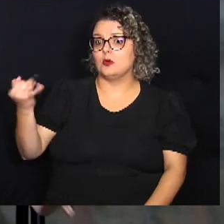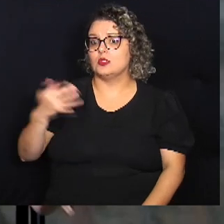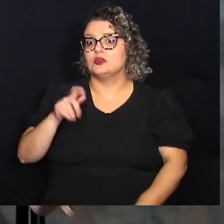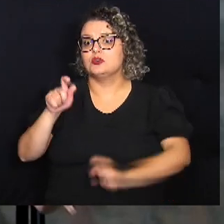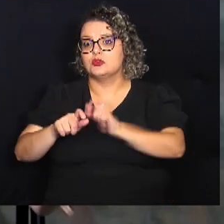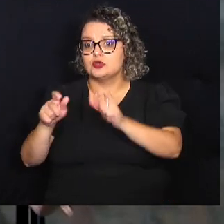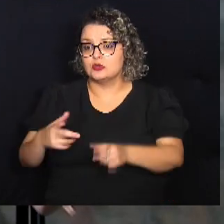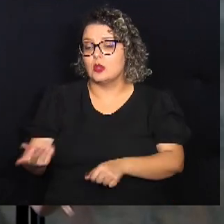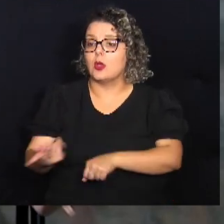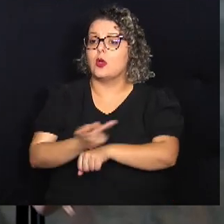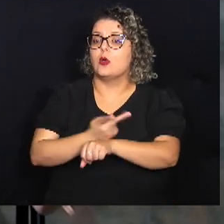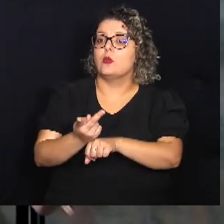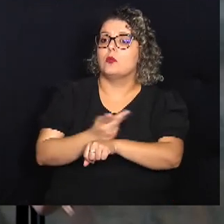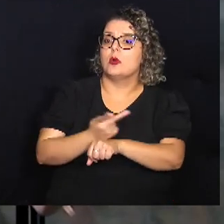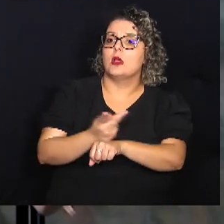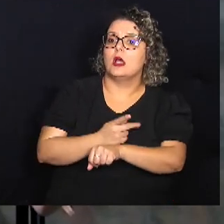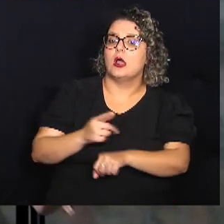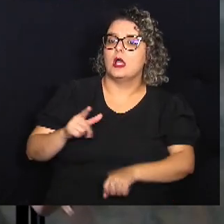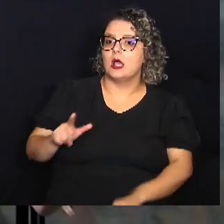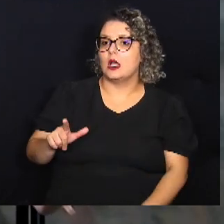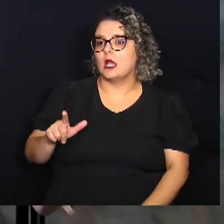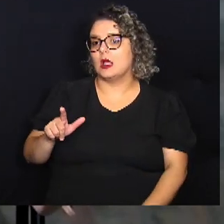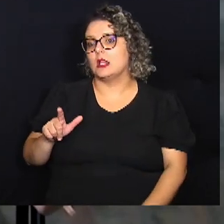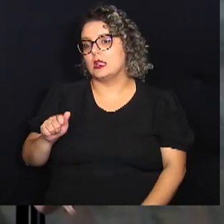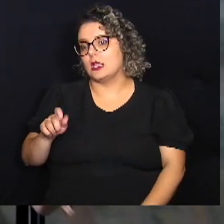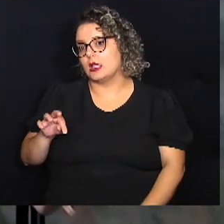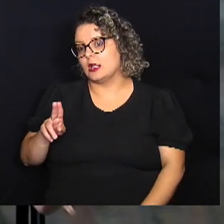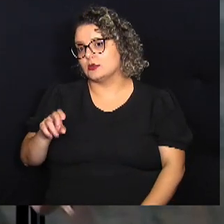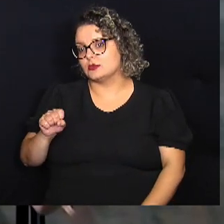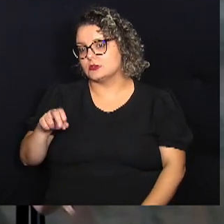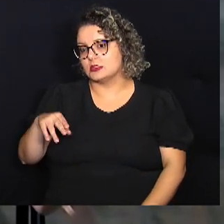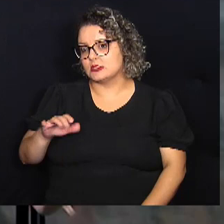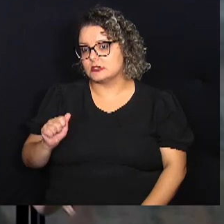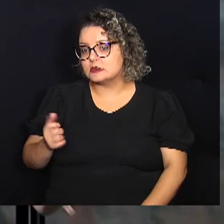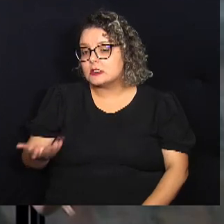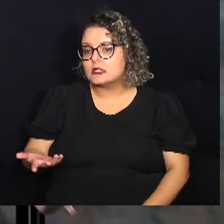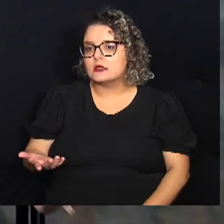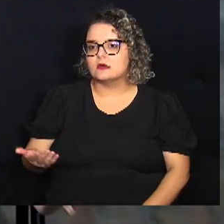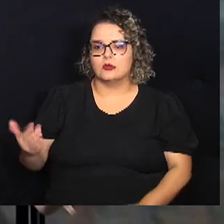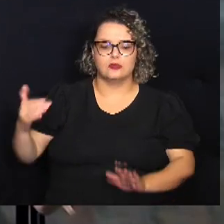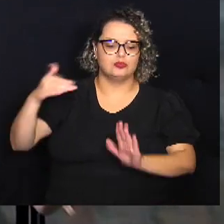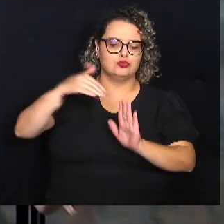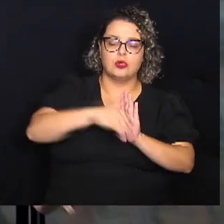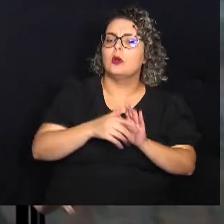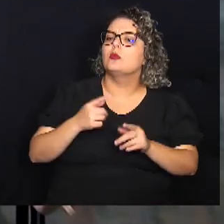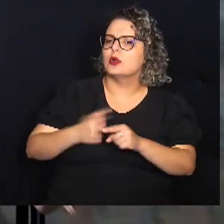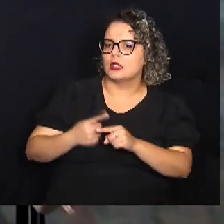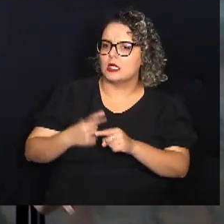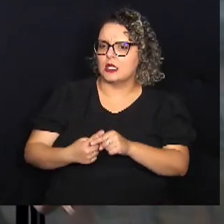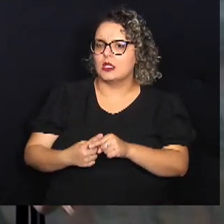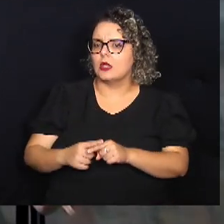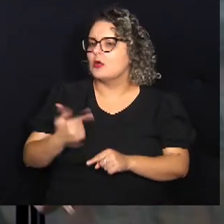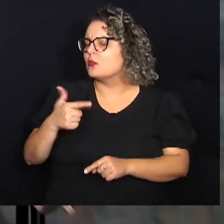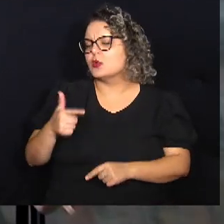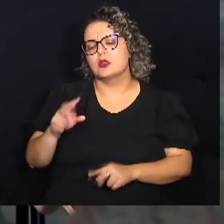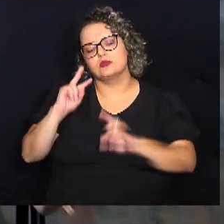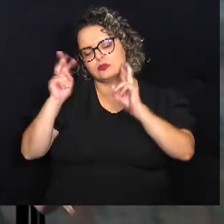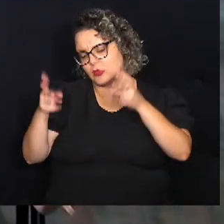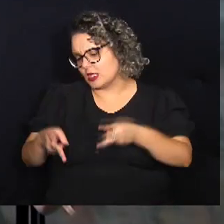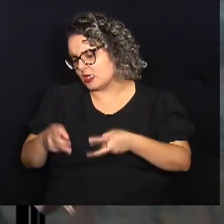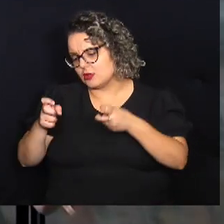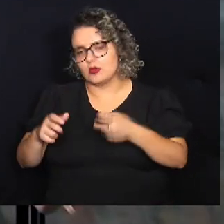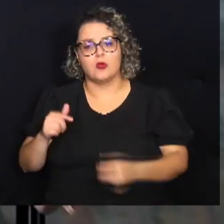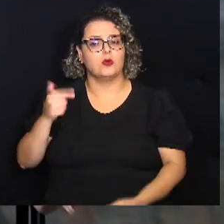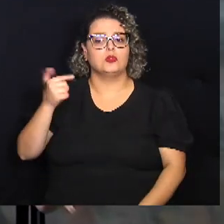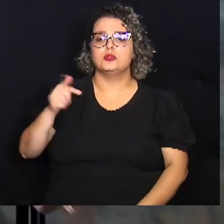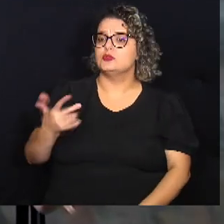que buscam a docência, a curva cai vertiginosamente. Né? Então, por quê? Porque não tem reconhecimento, porque não